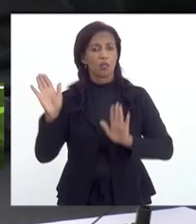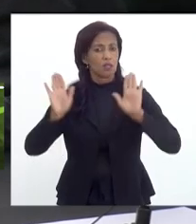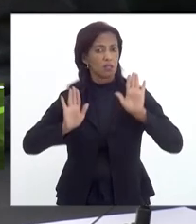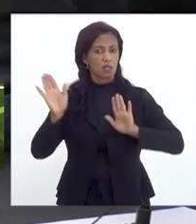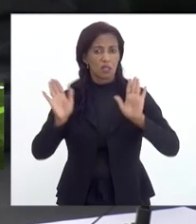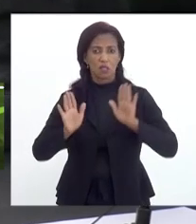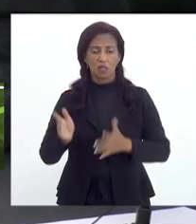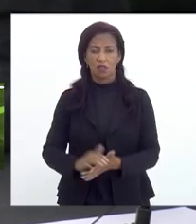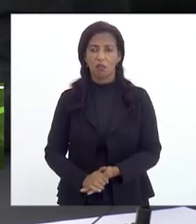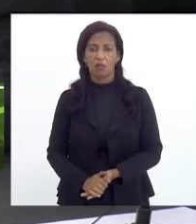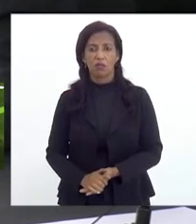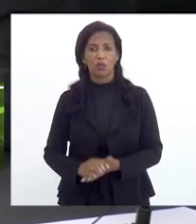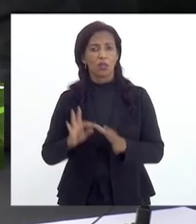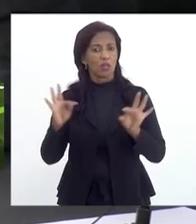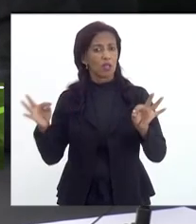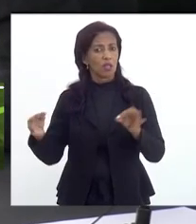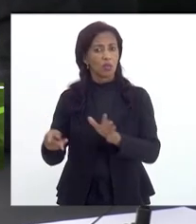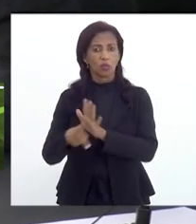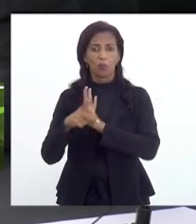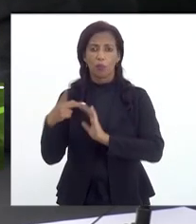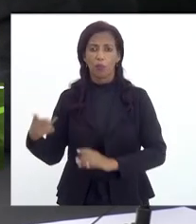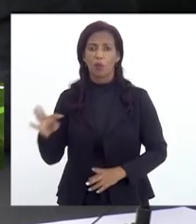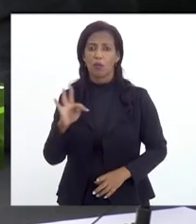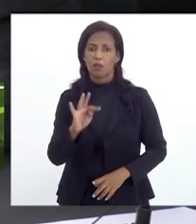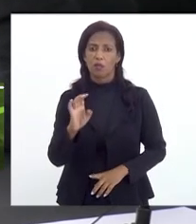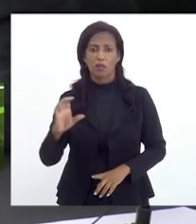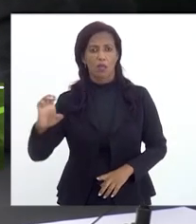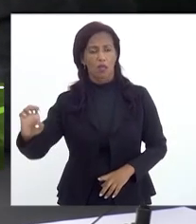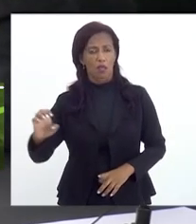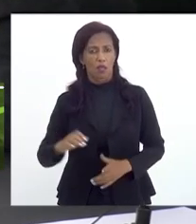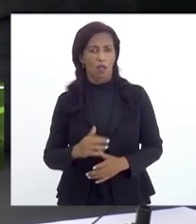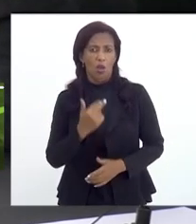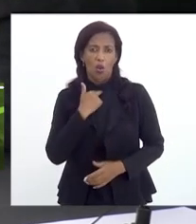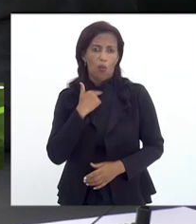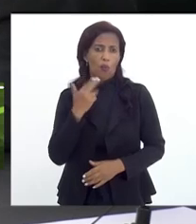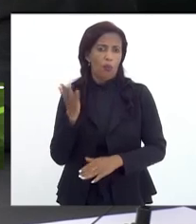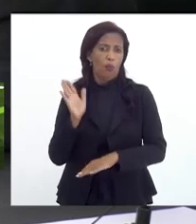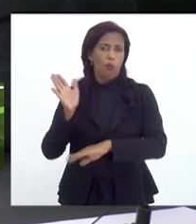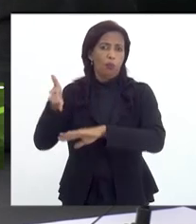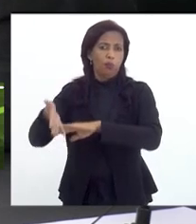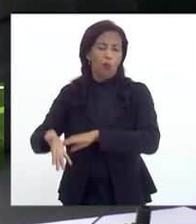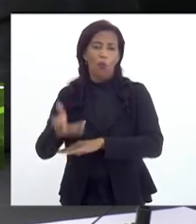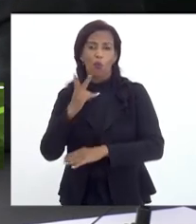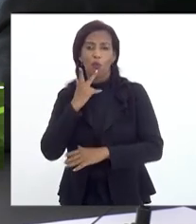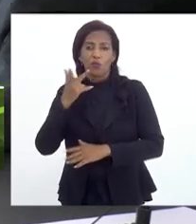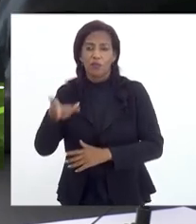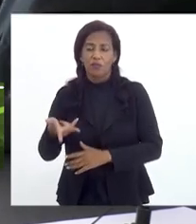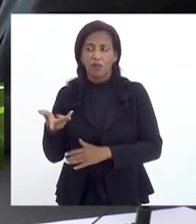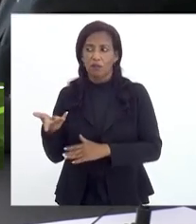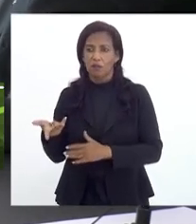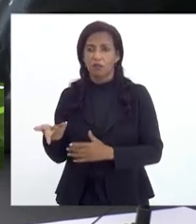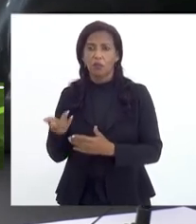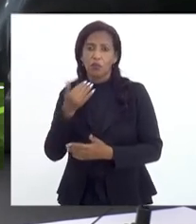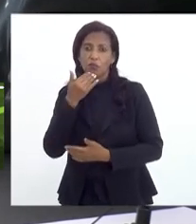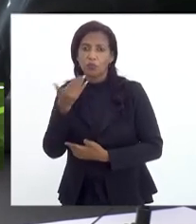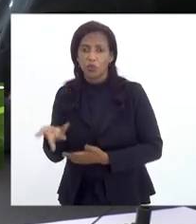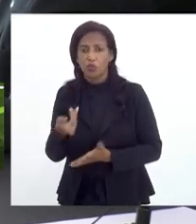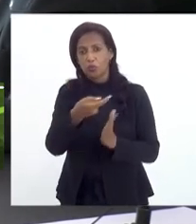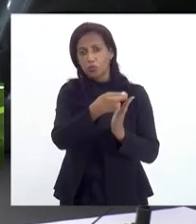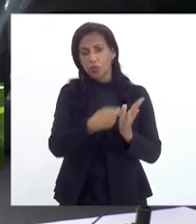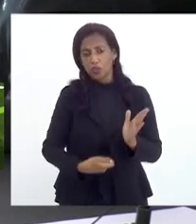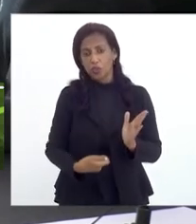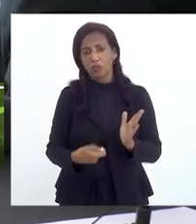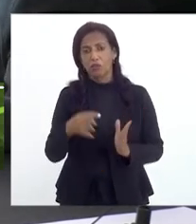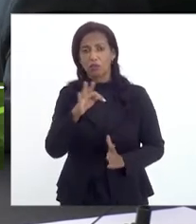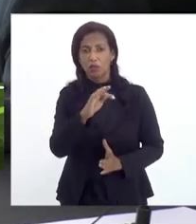é Função O princípio Do Tribunal Não dá Para a gente Vossa Excelência Como parlamentar Poderá Pedir Por escrito Ao